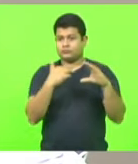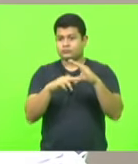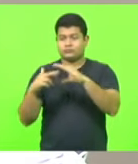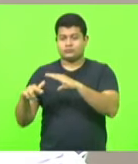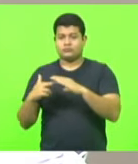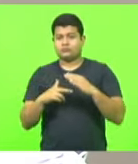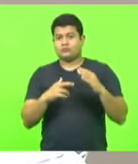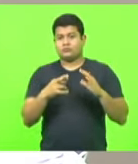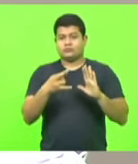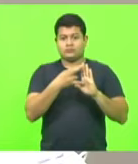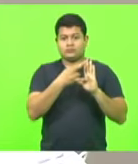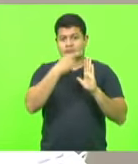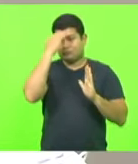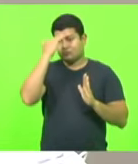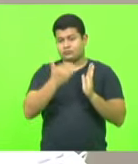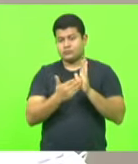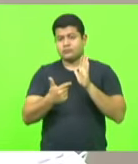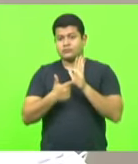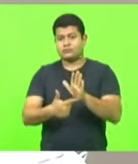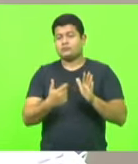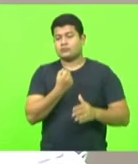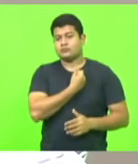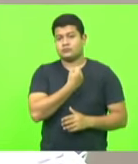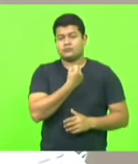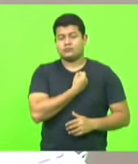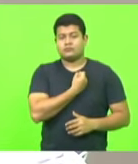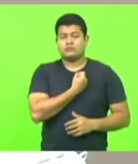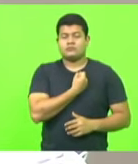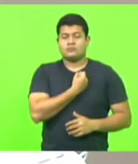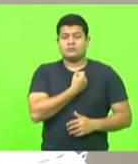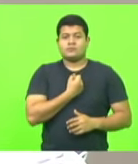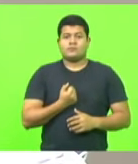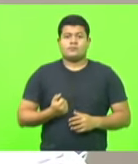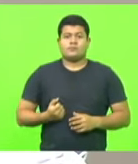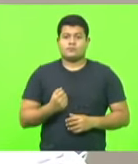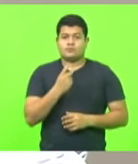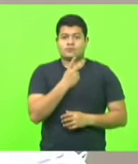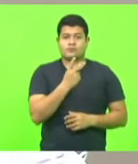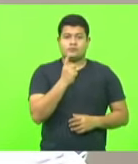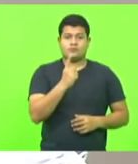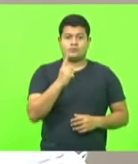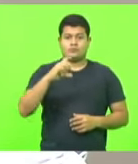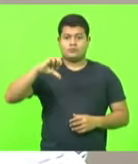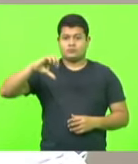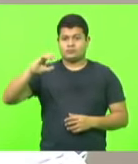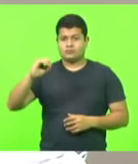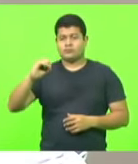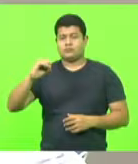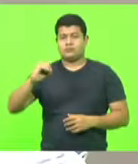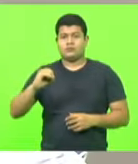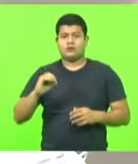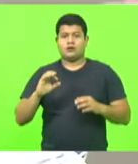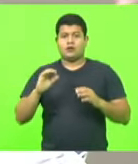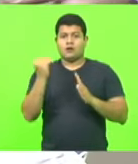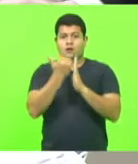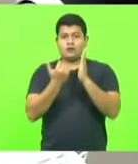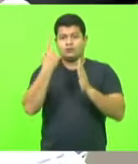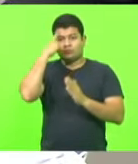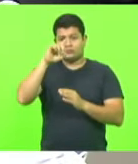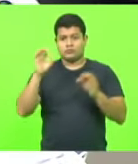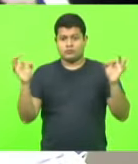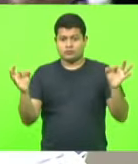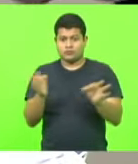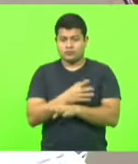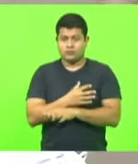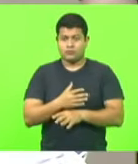destinatários, conforme determina o regimento interno, as seguintes indicações. Indicação 2190. Fim da ordem do dia, passamos